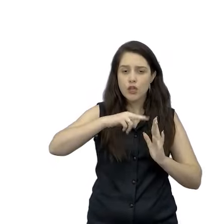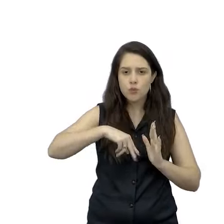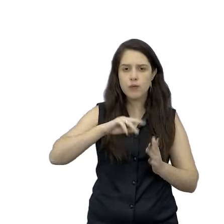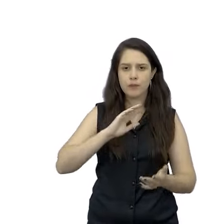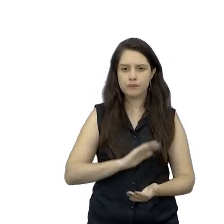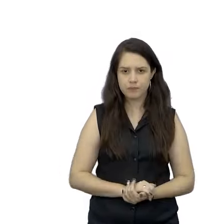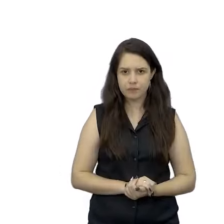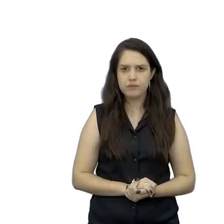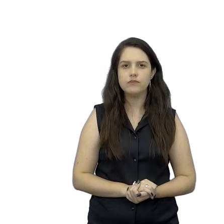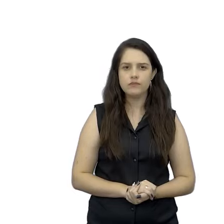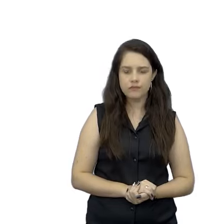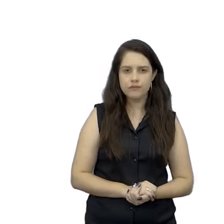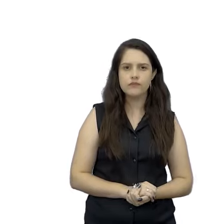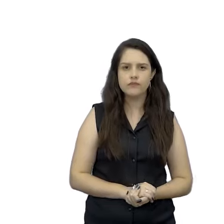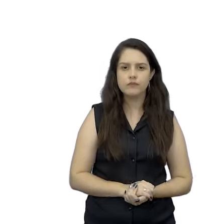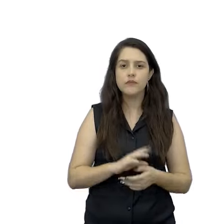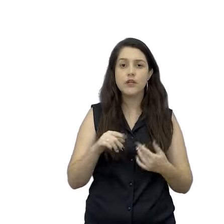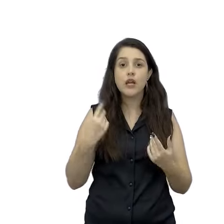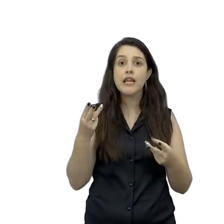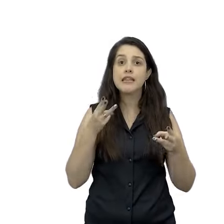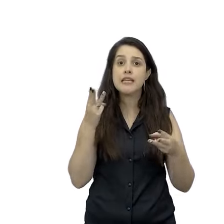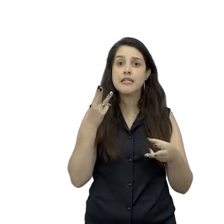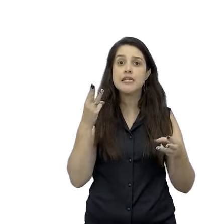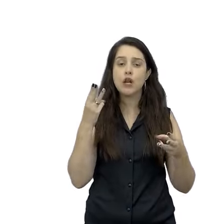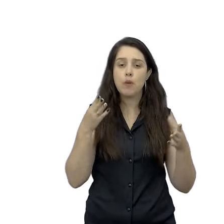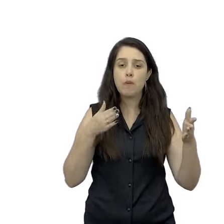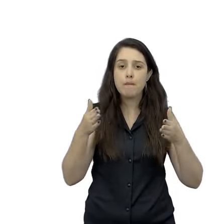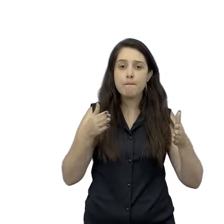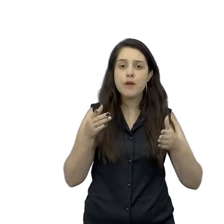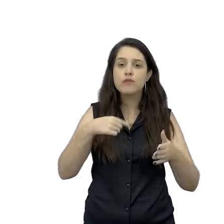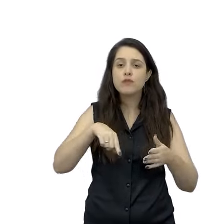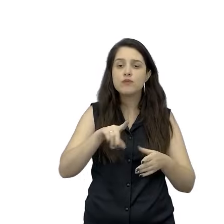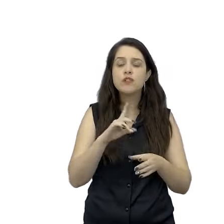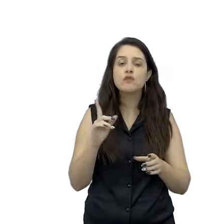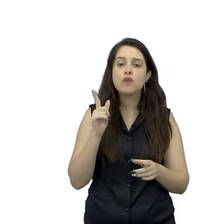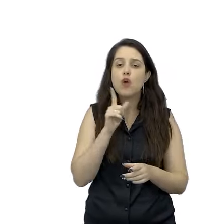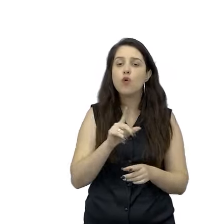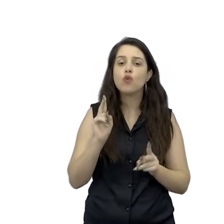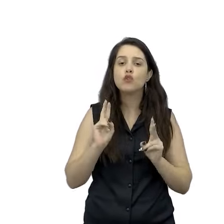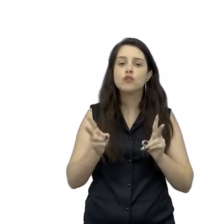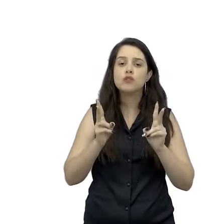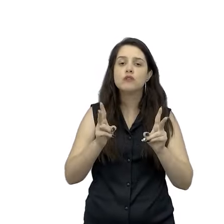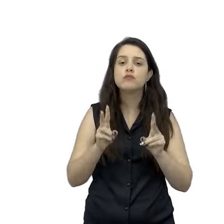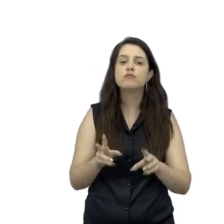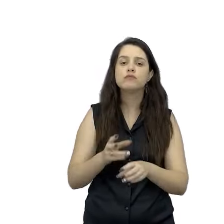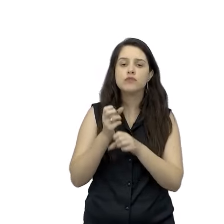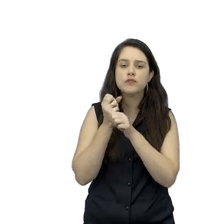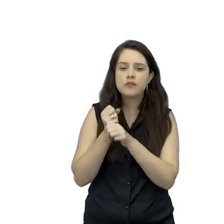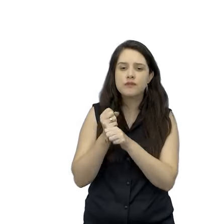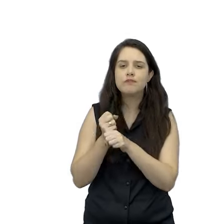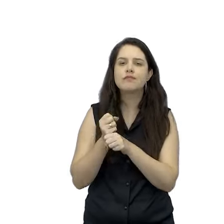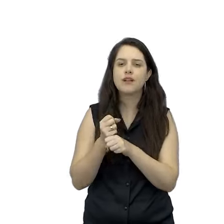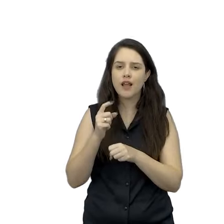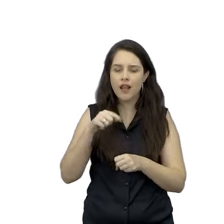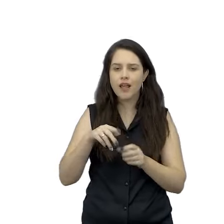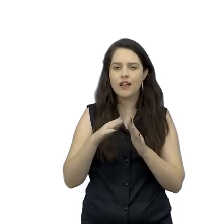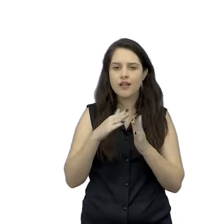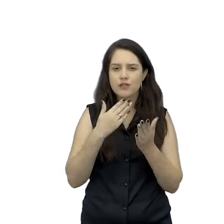né, e no terceiro momento, vocês dão continuidade no ATPC de vocês, né, no ATPC da